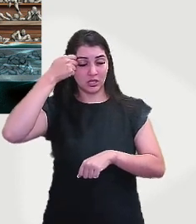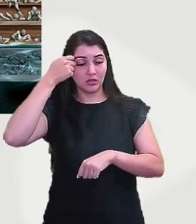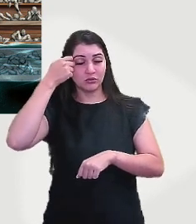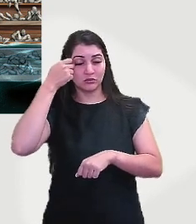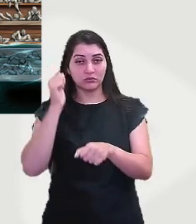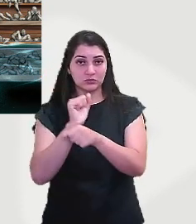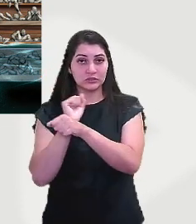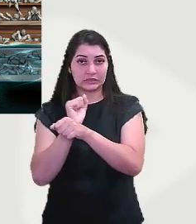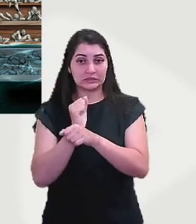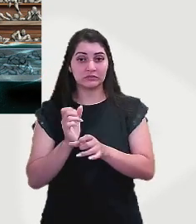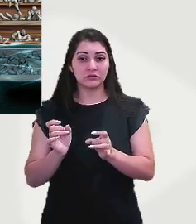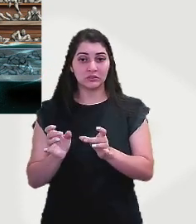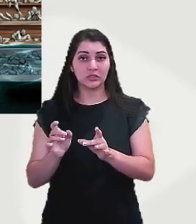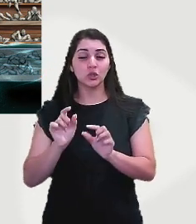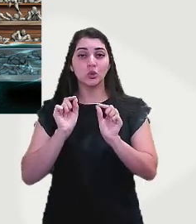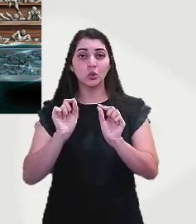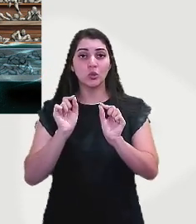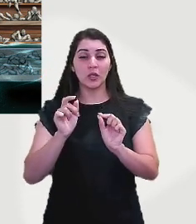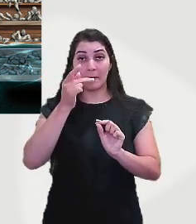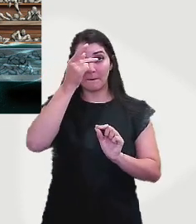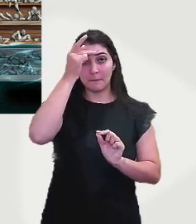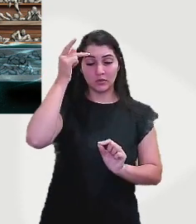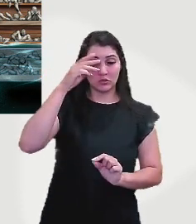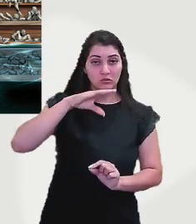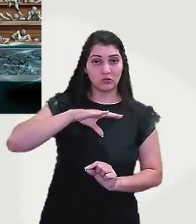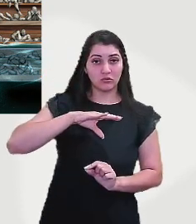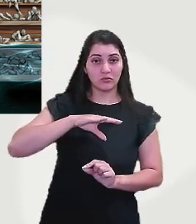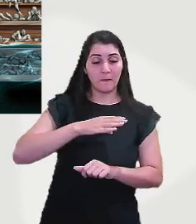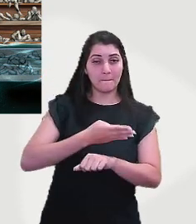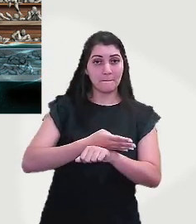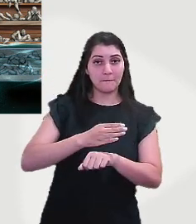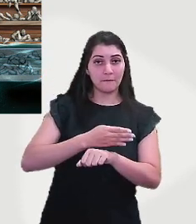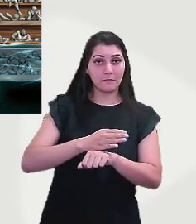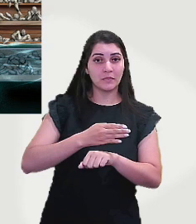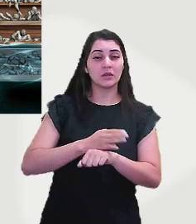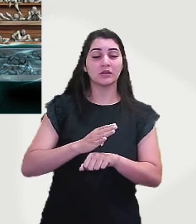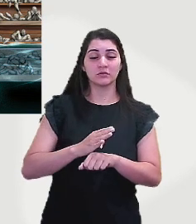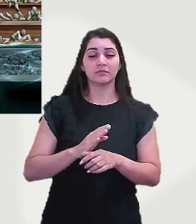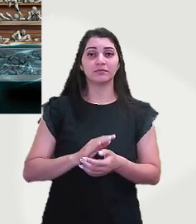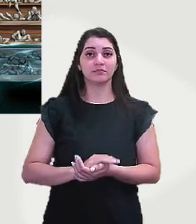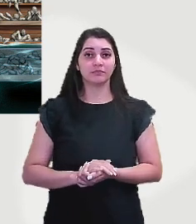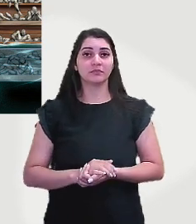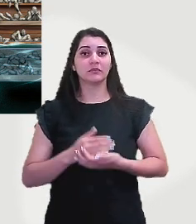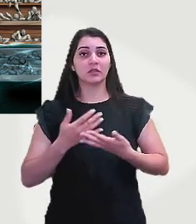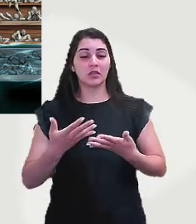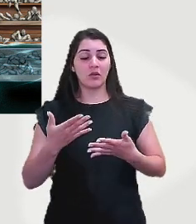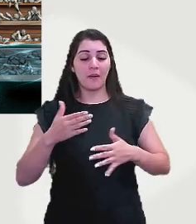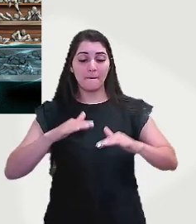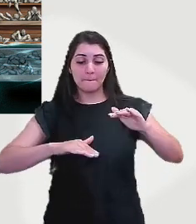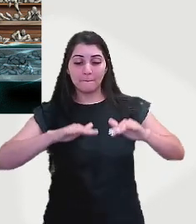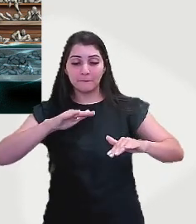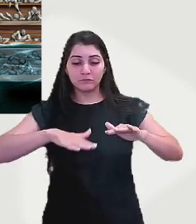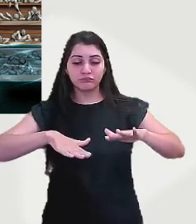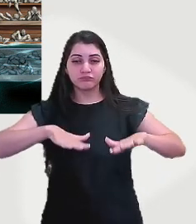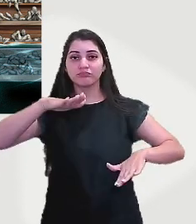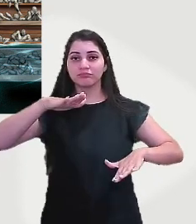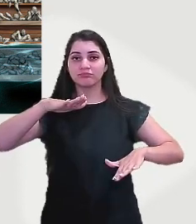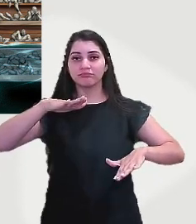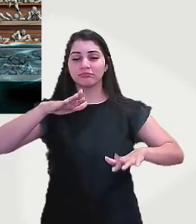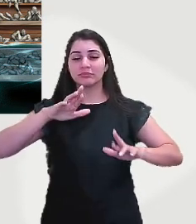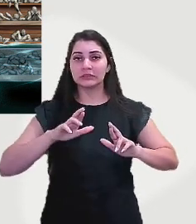escravizados, vendidos, do que pessoas, do que brancos, pessoas que estavam contra o navio, do que os brancos. Então a proporção era muito diferente.